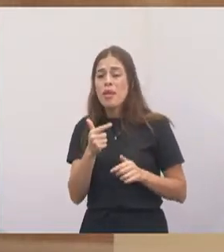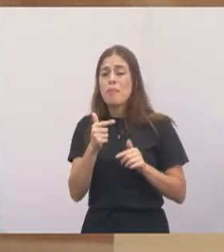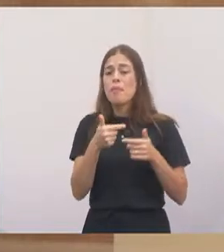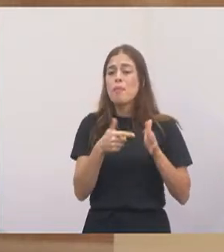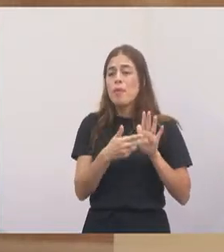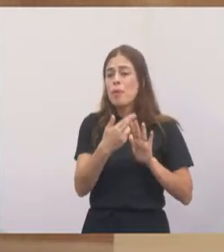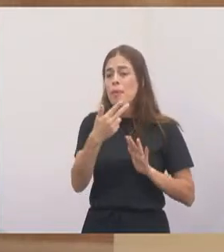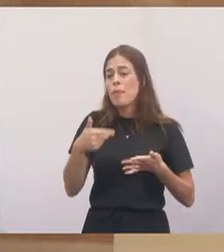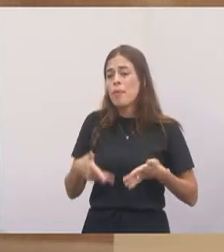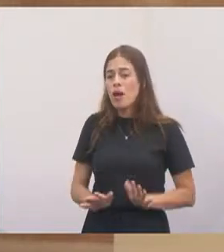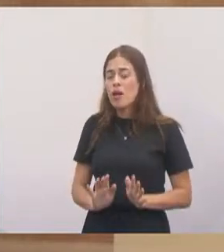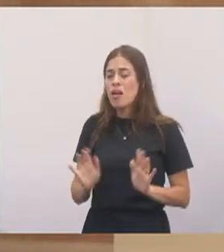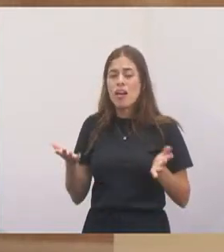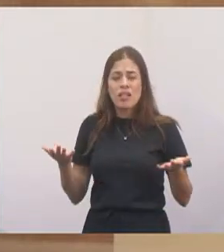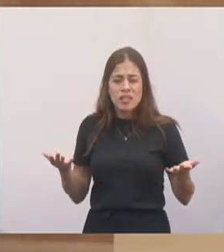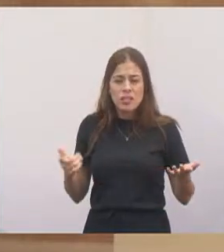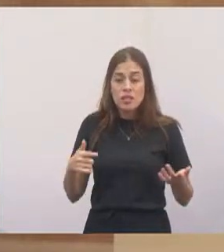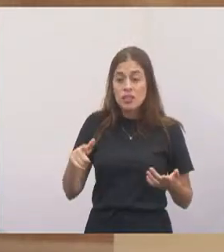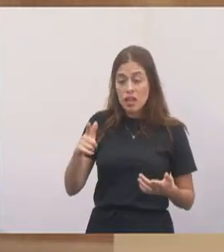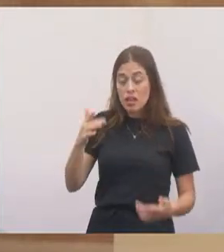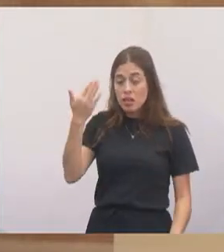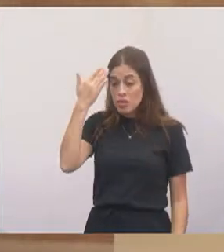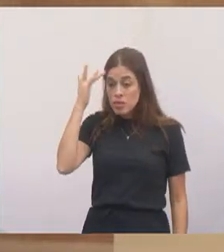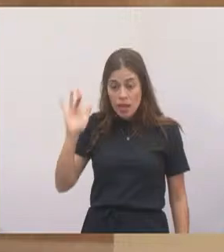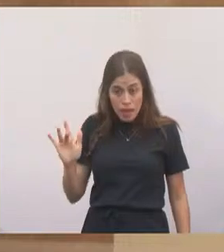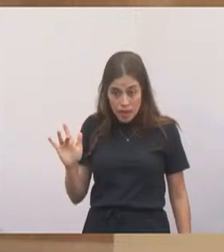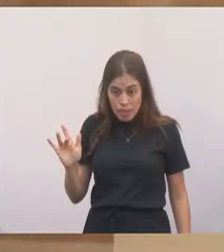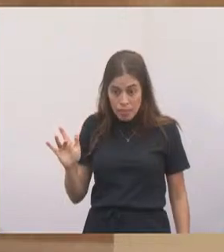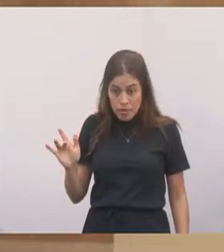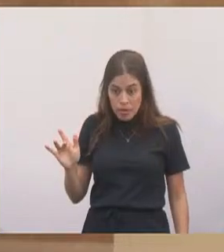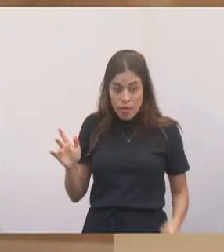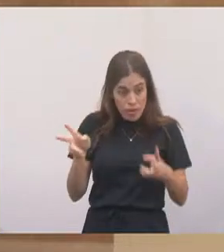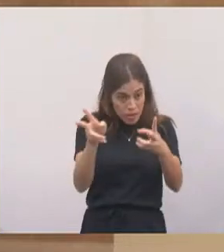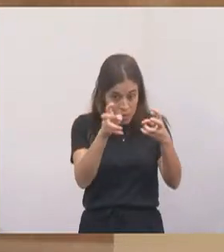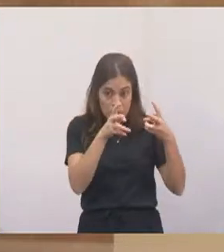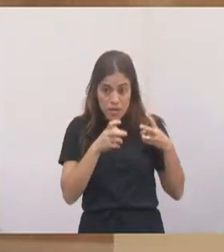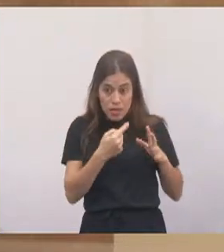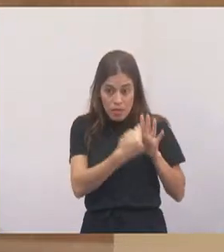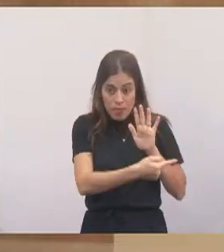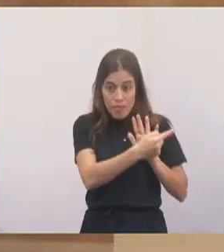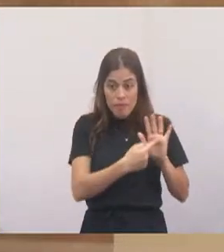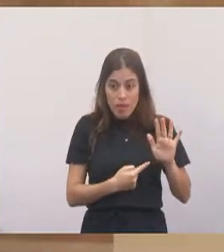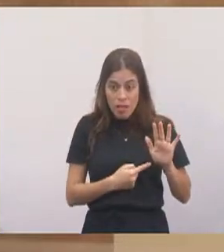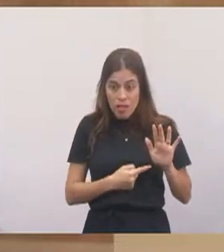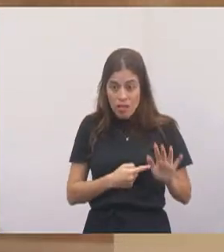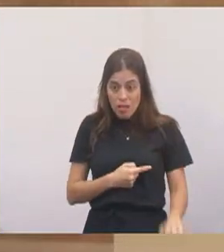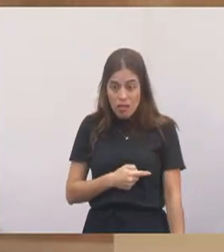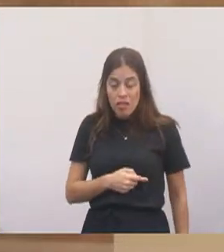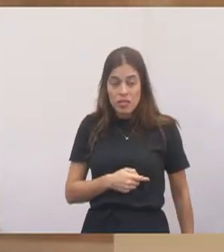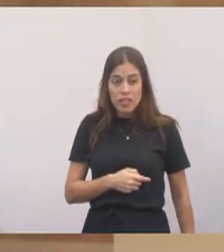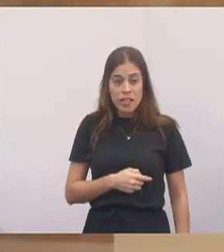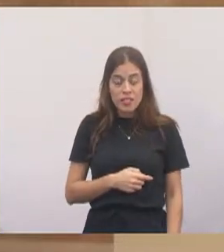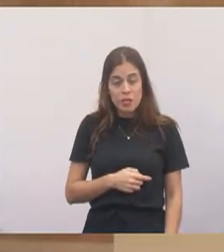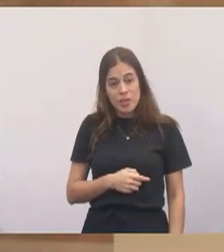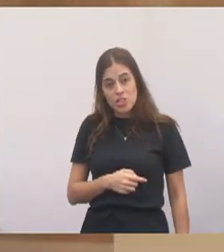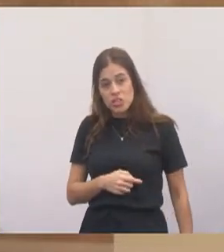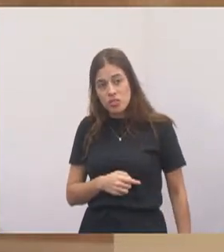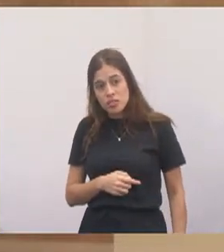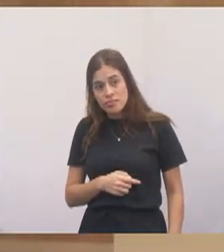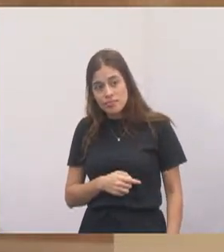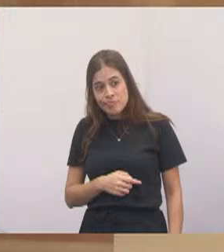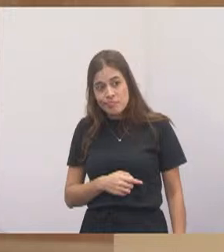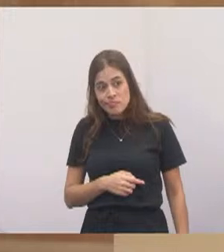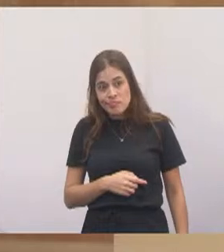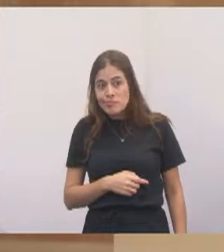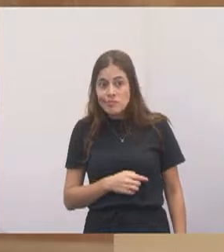nesse assunto, leigo, está vendo que esse veto é ridículo, tá? É